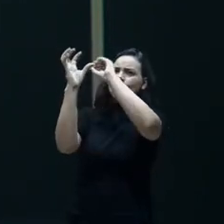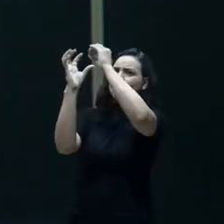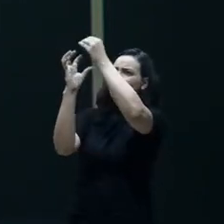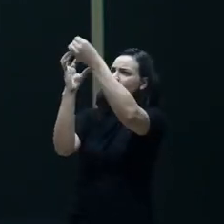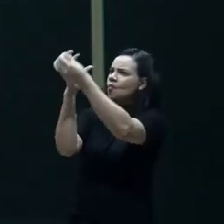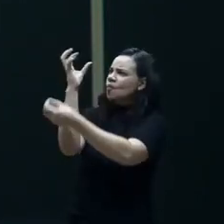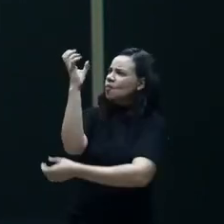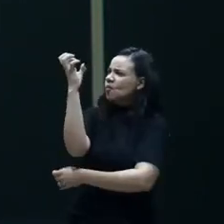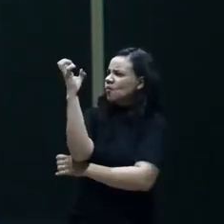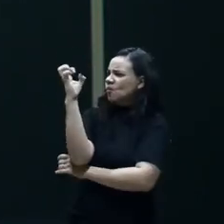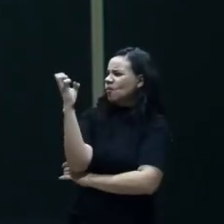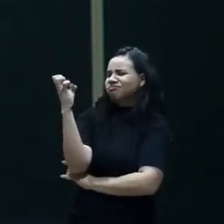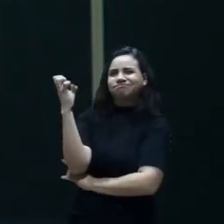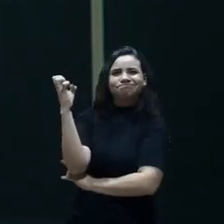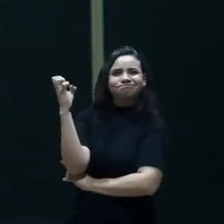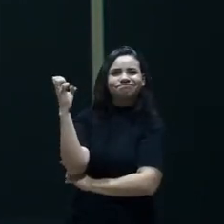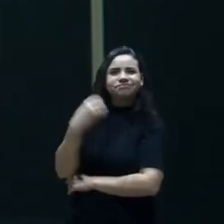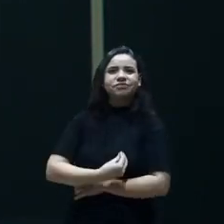uma vida comum,